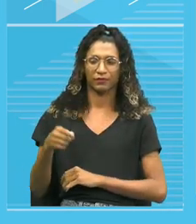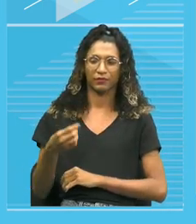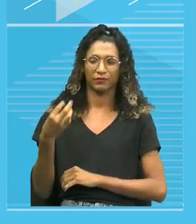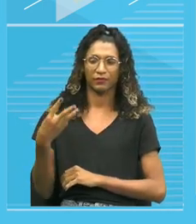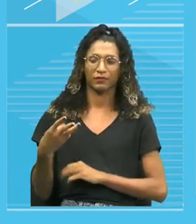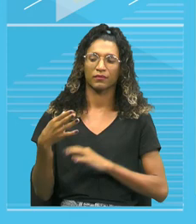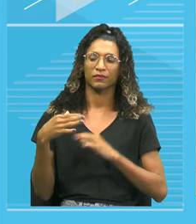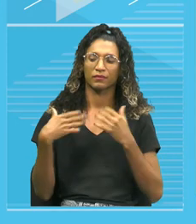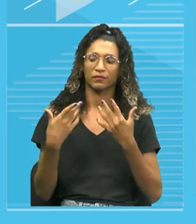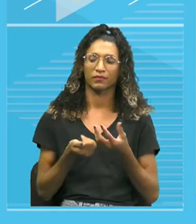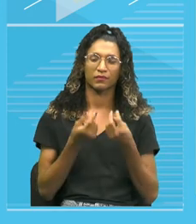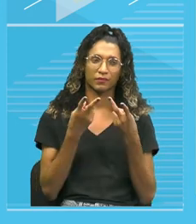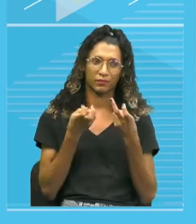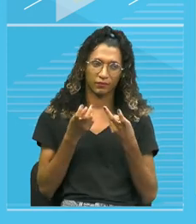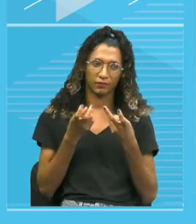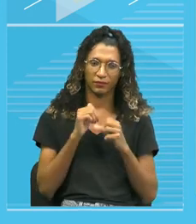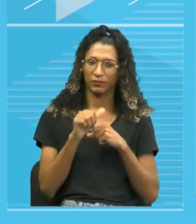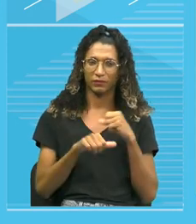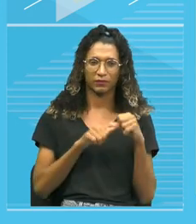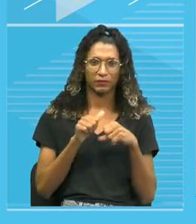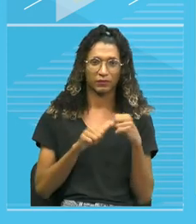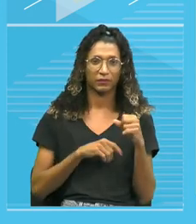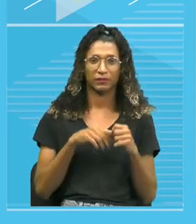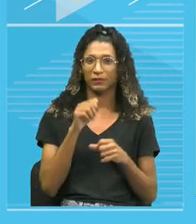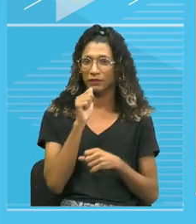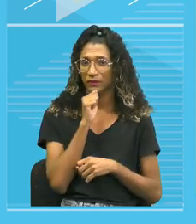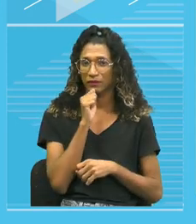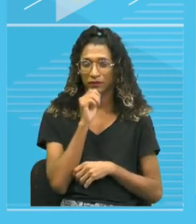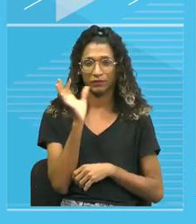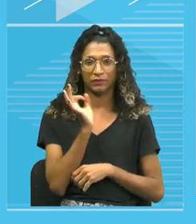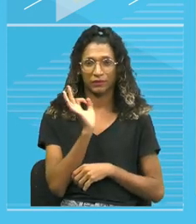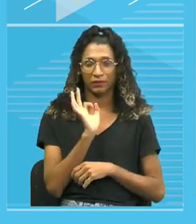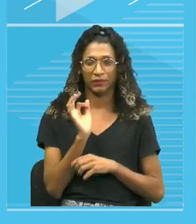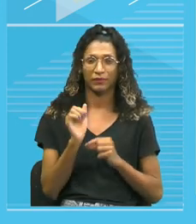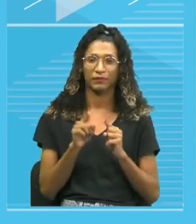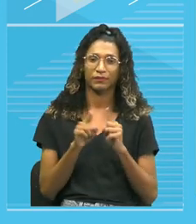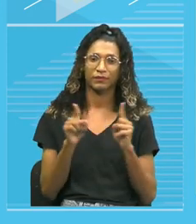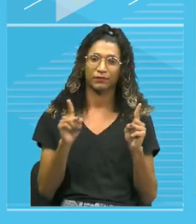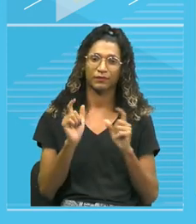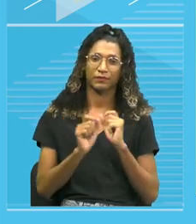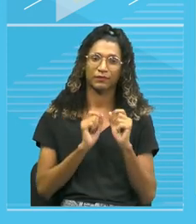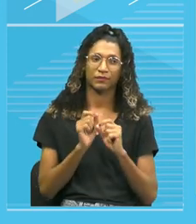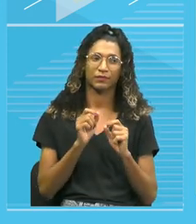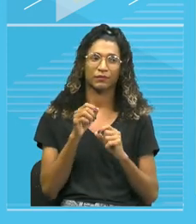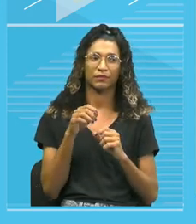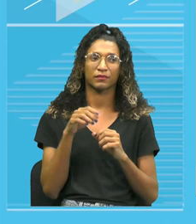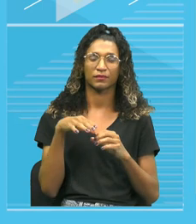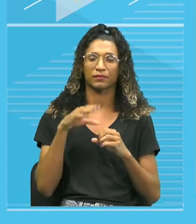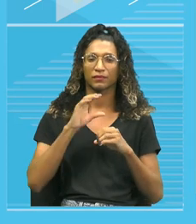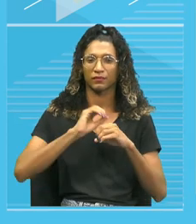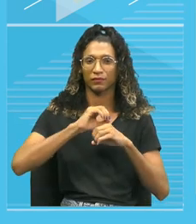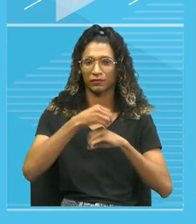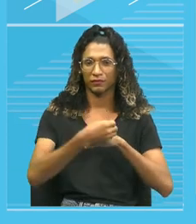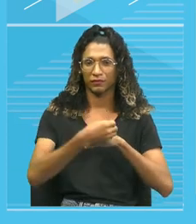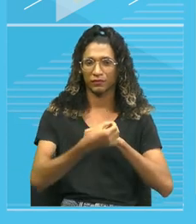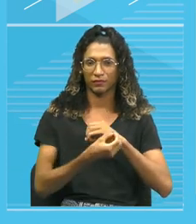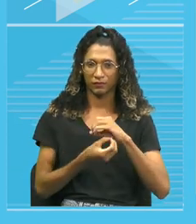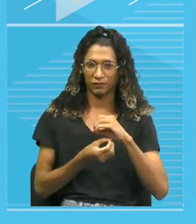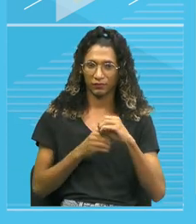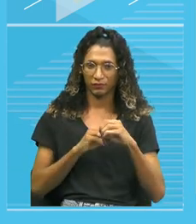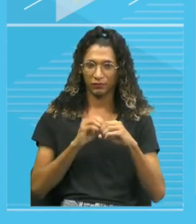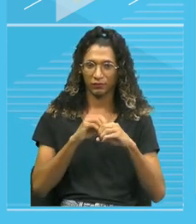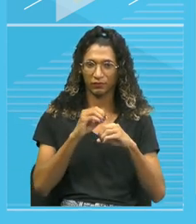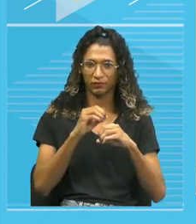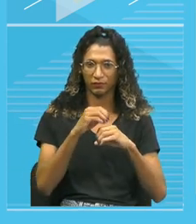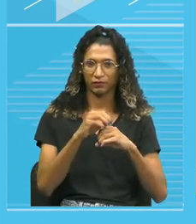reparem que eu não fiz nenhuma modificação ainda né mas olha a molécula de água aqui tem um dois aqui